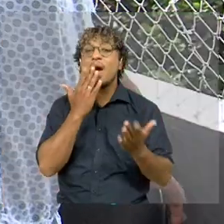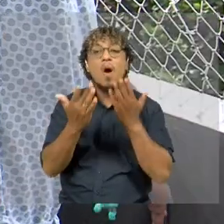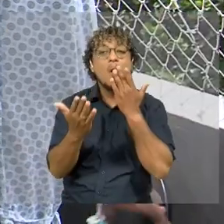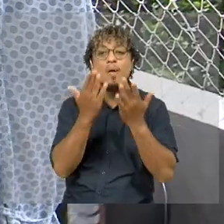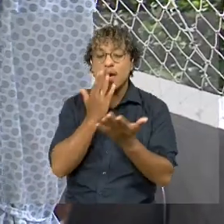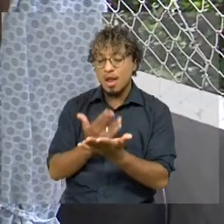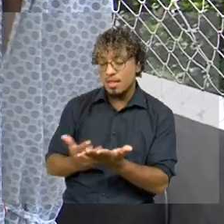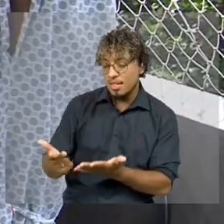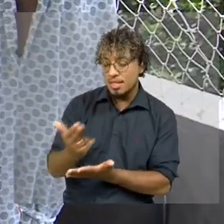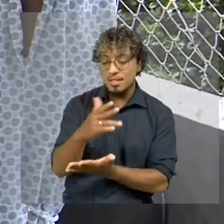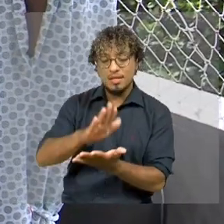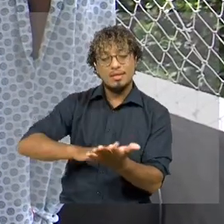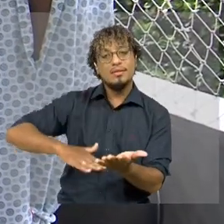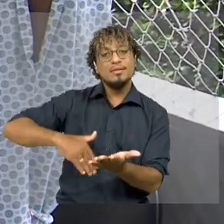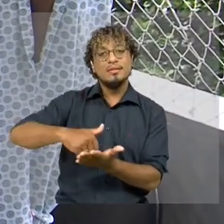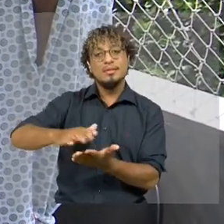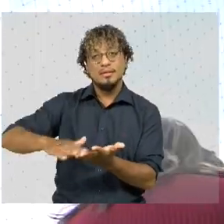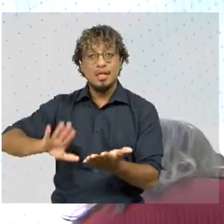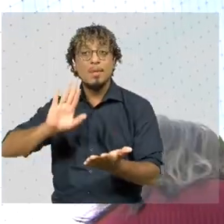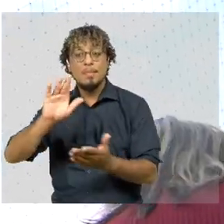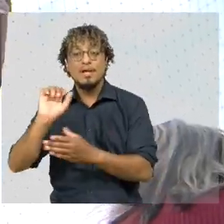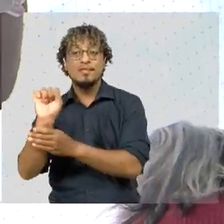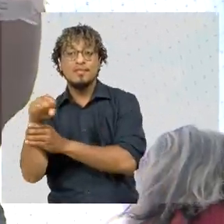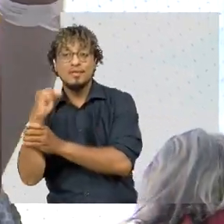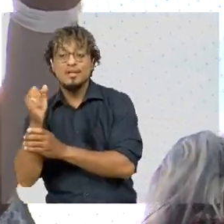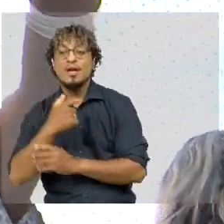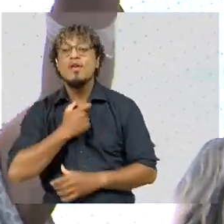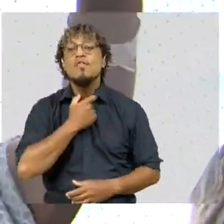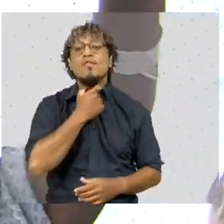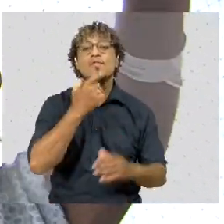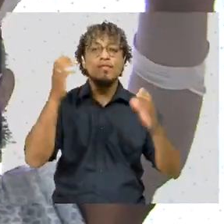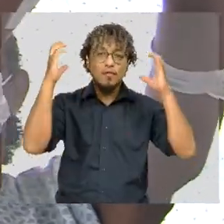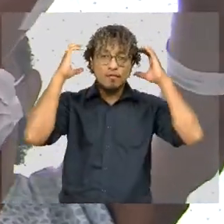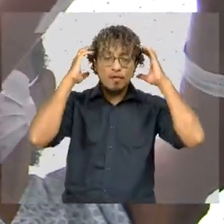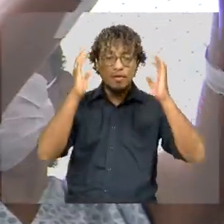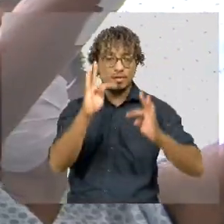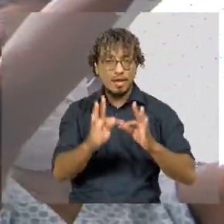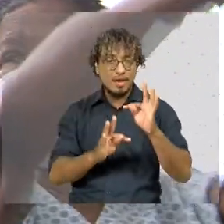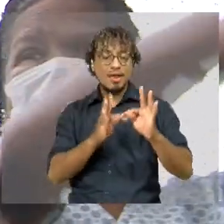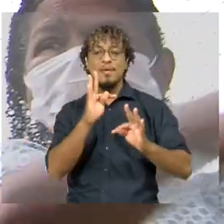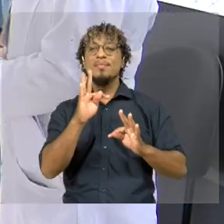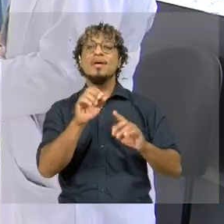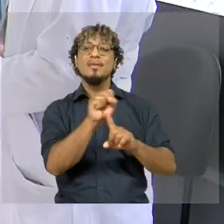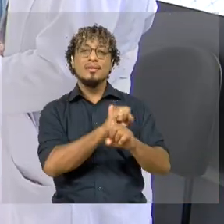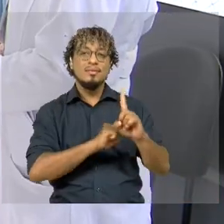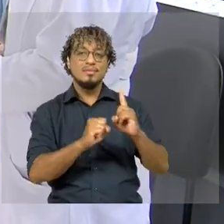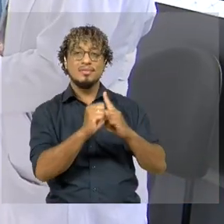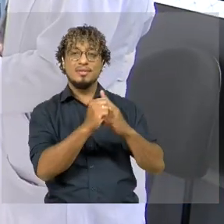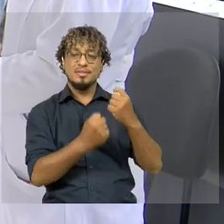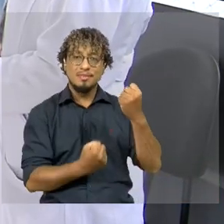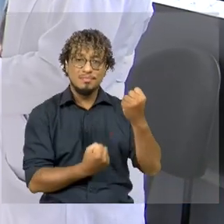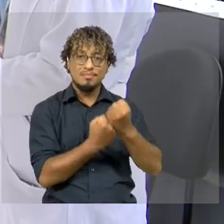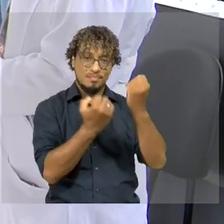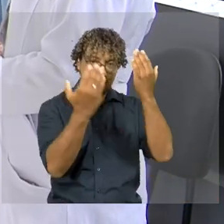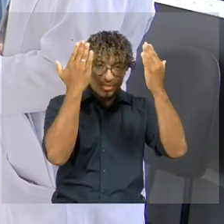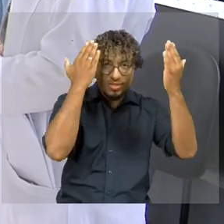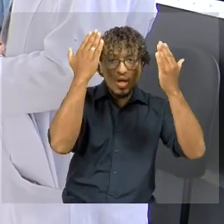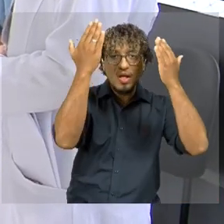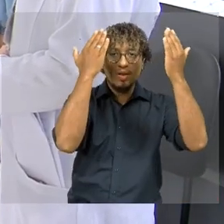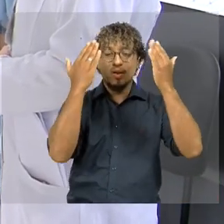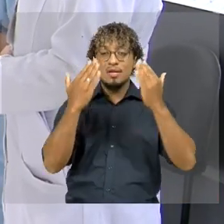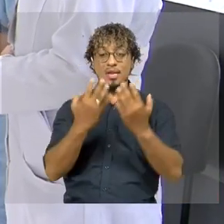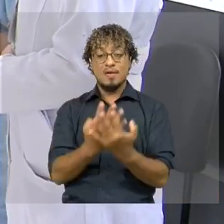pintura. Mas também tem fisioterapia, fonoaudiologia e assistência psicológica. Na varanda do hospital,